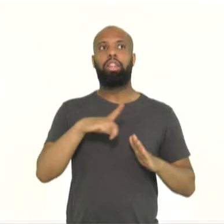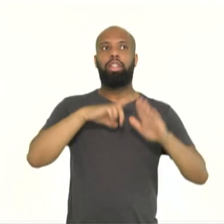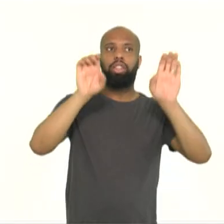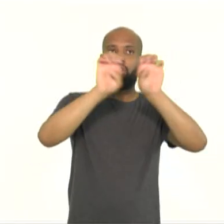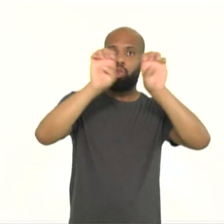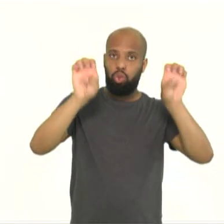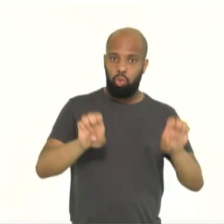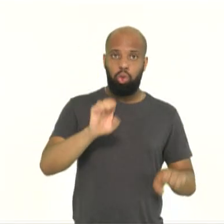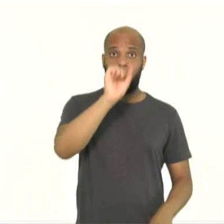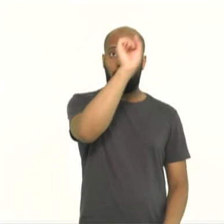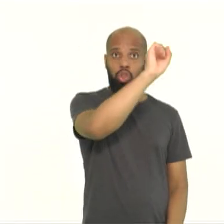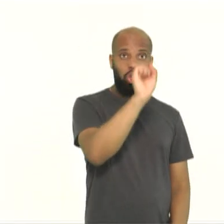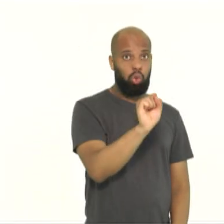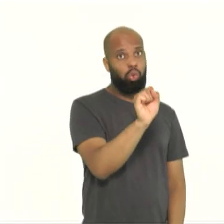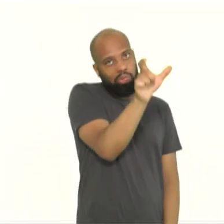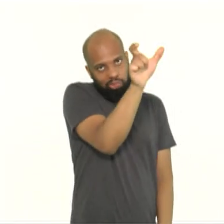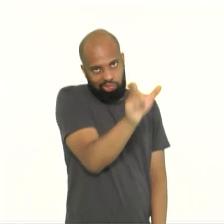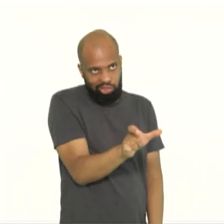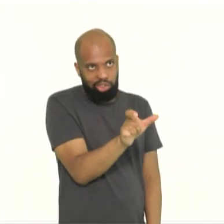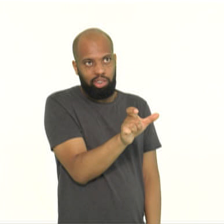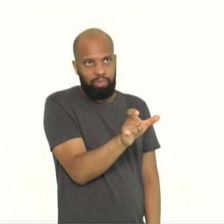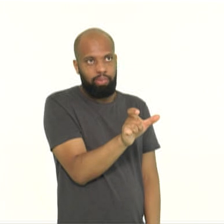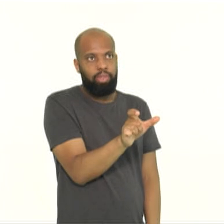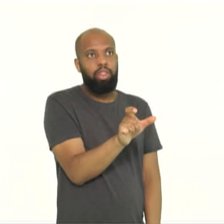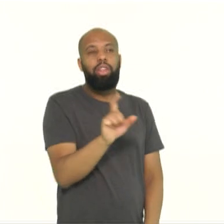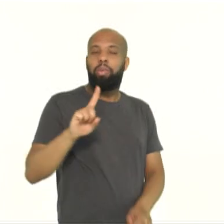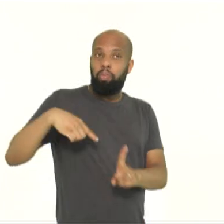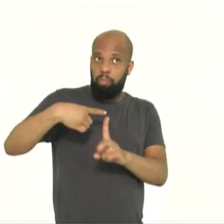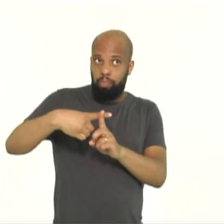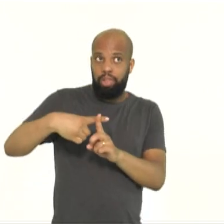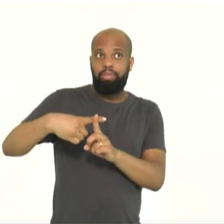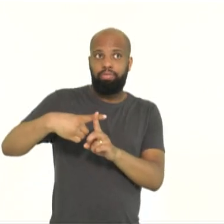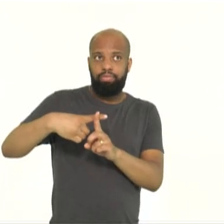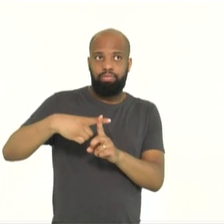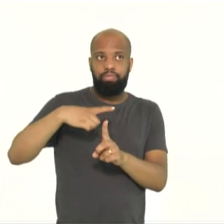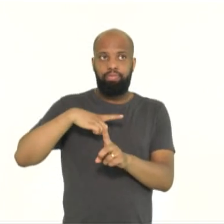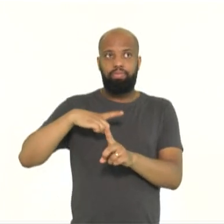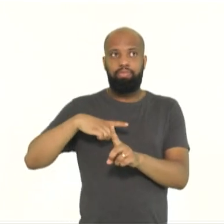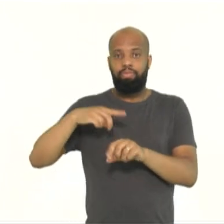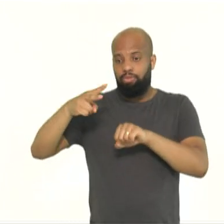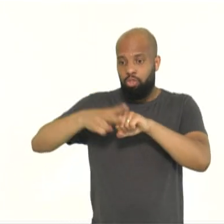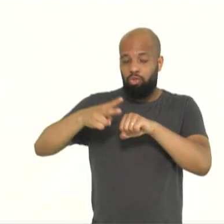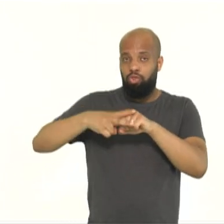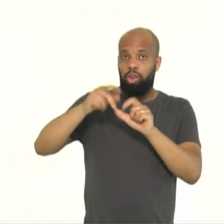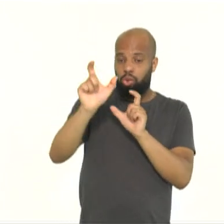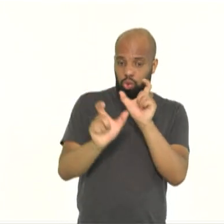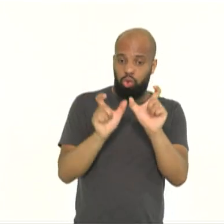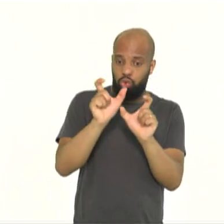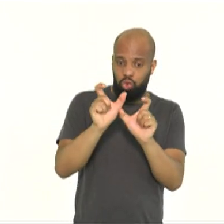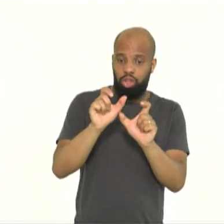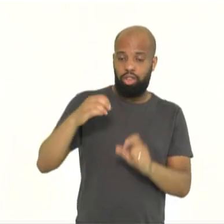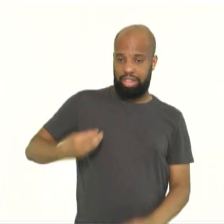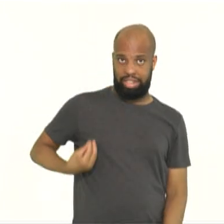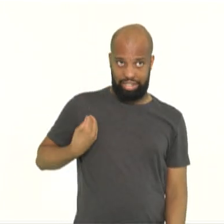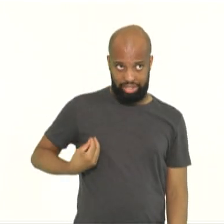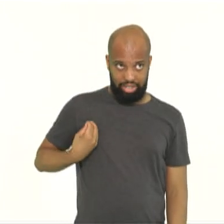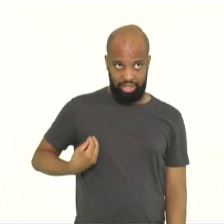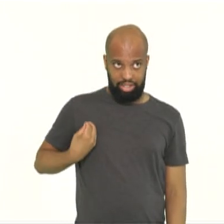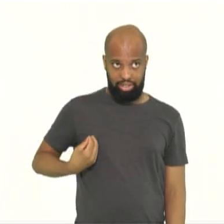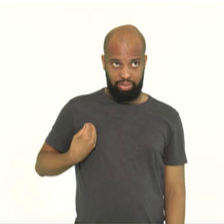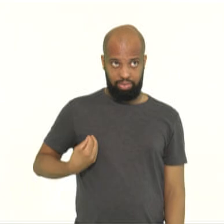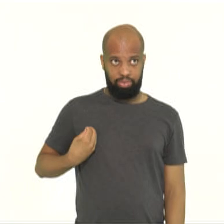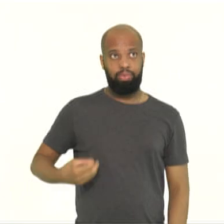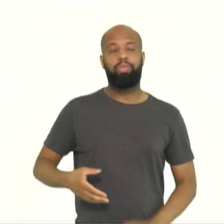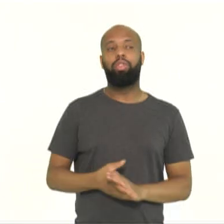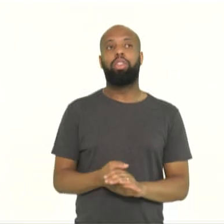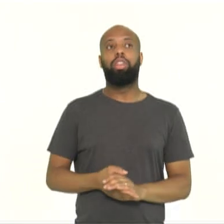estrutura, sujeito, bem, a pessoa que está praticando a ação, o verbo estar,